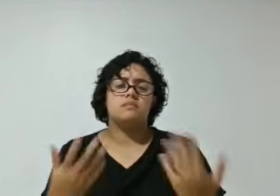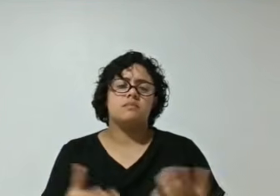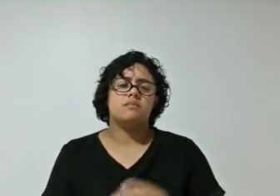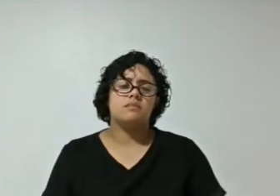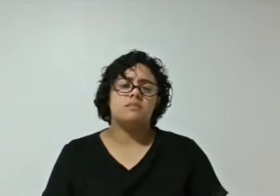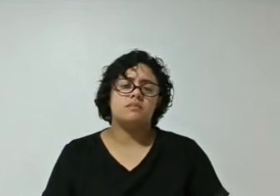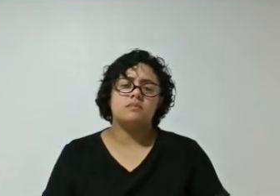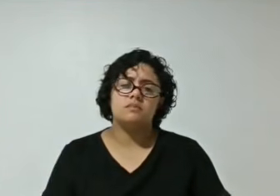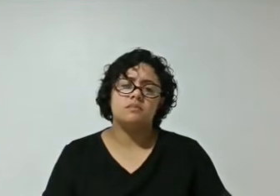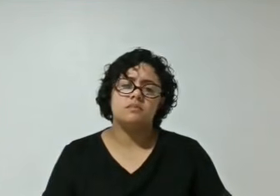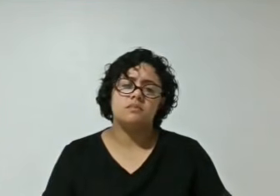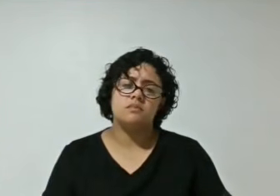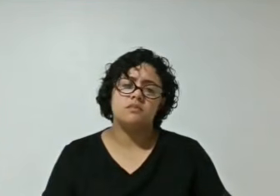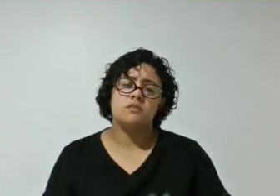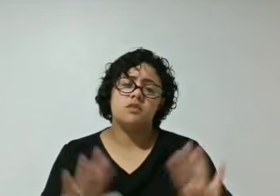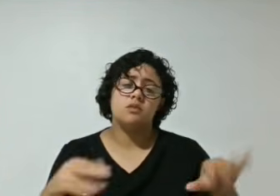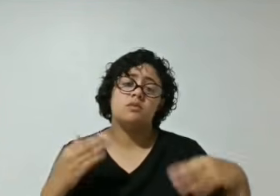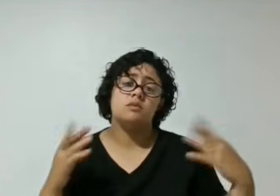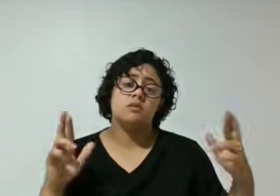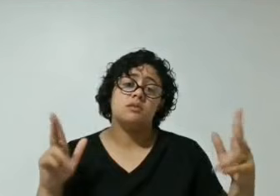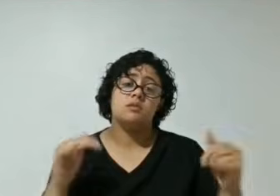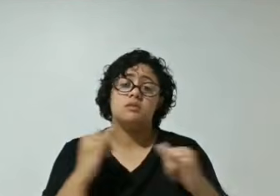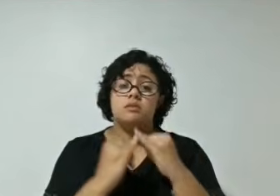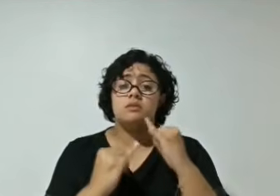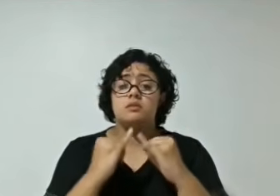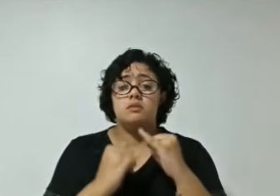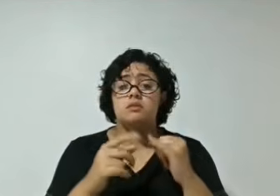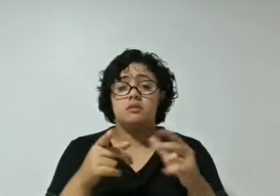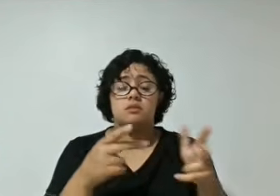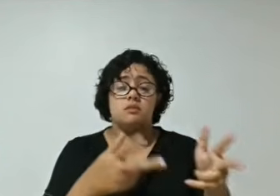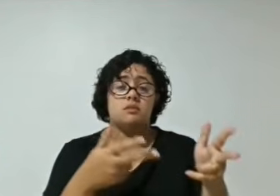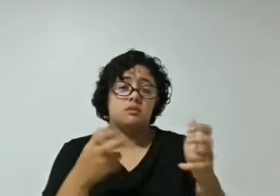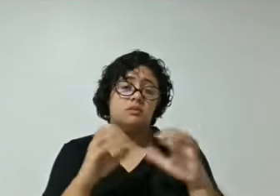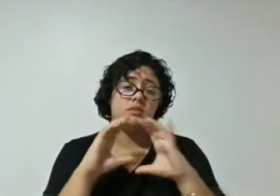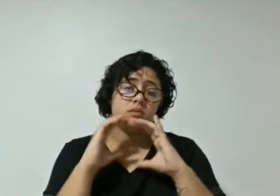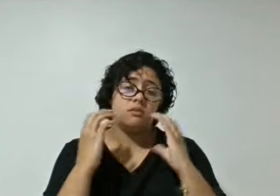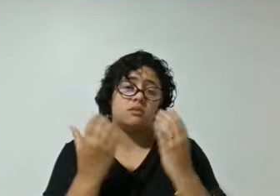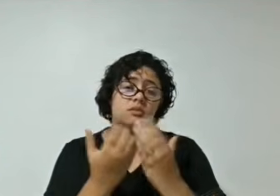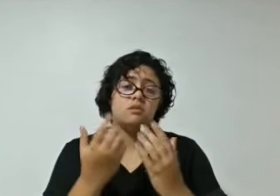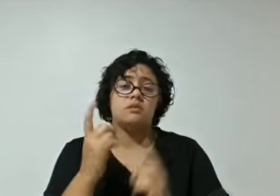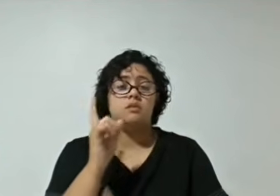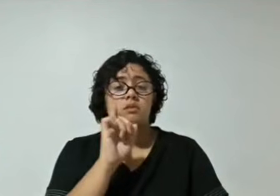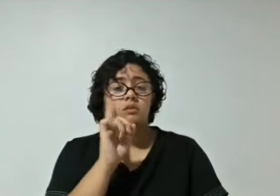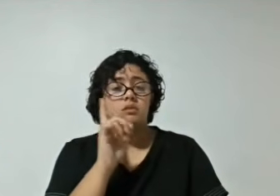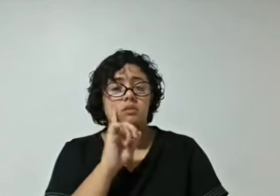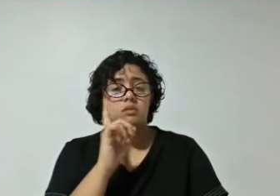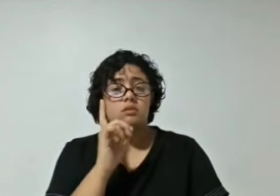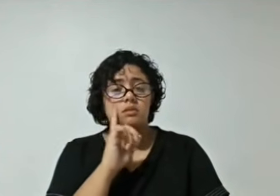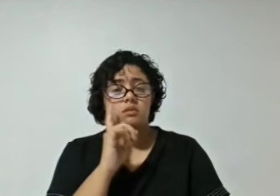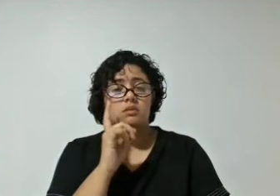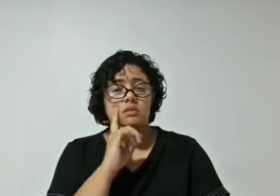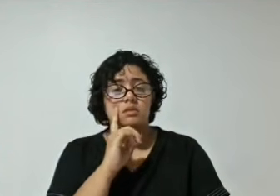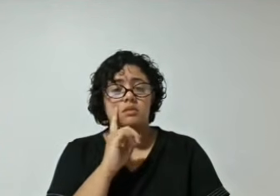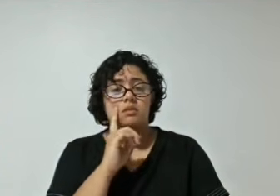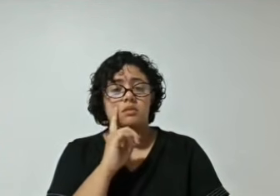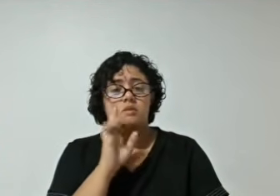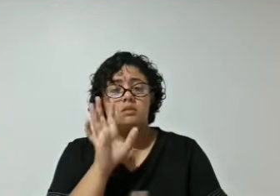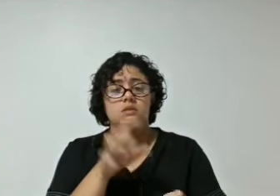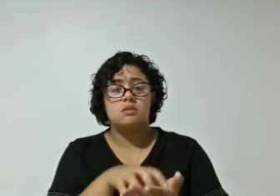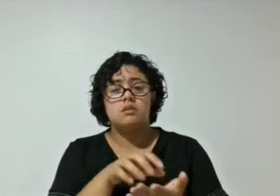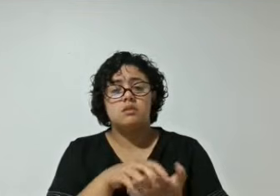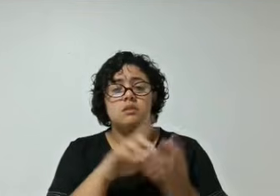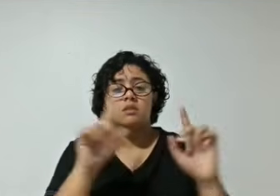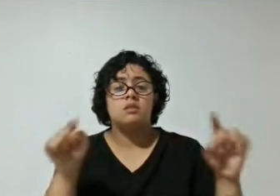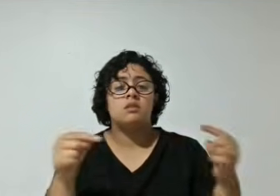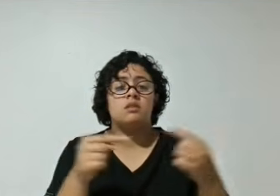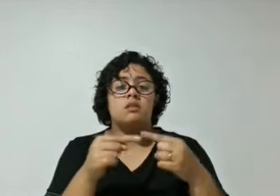as diferenças e as semelhanças que você percebe da comunidade, né, e da rotina do centro com relação,